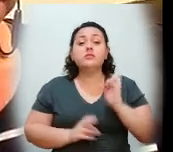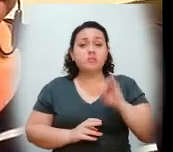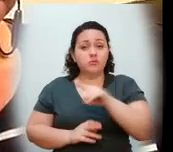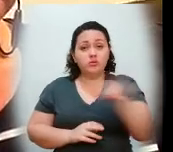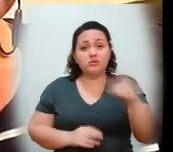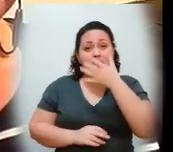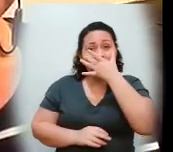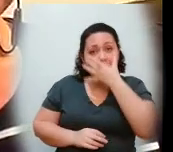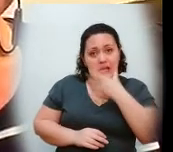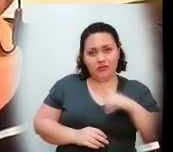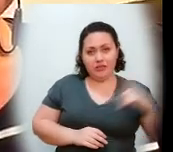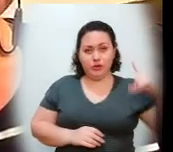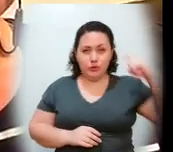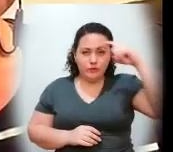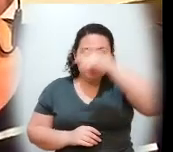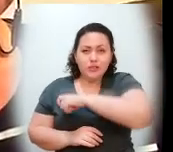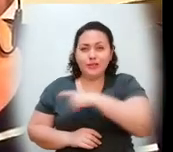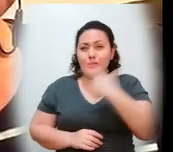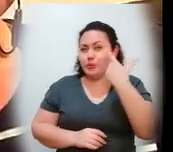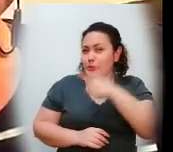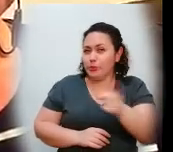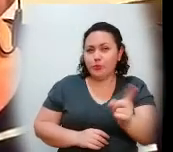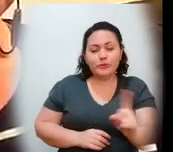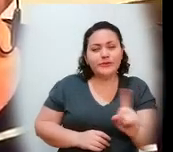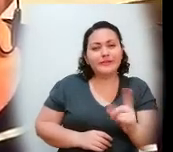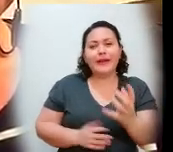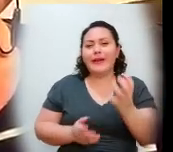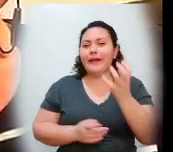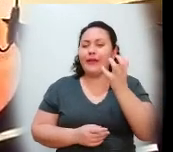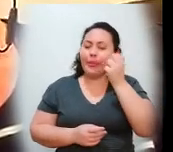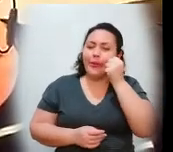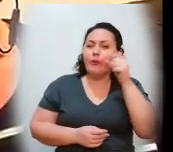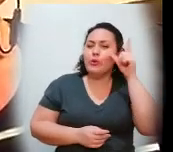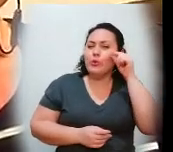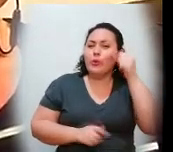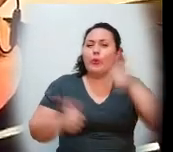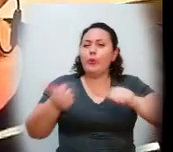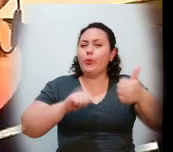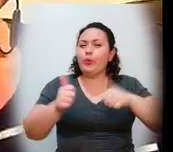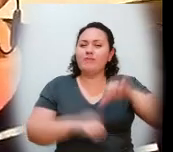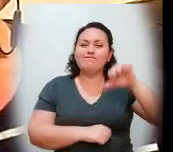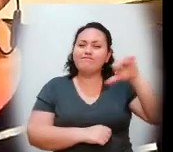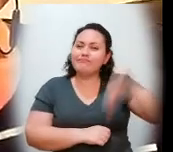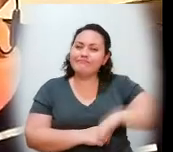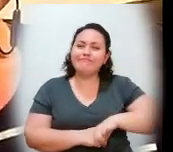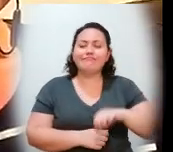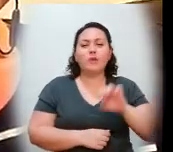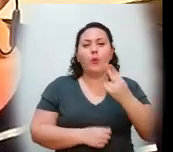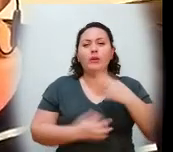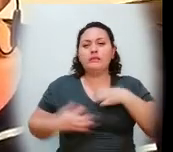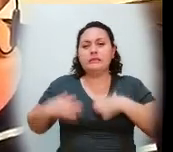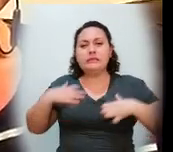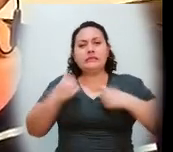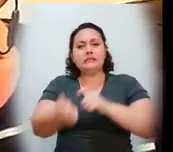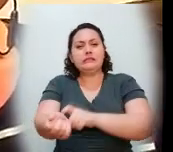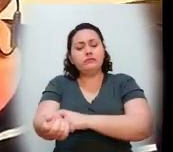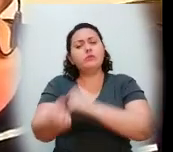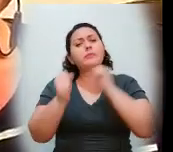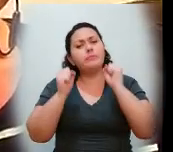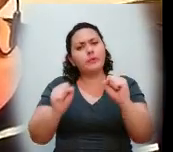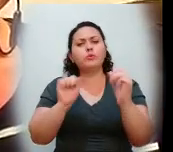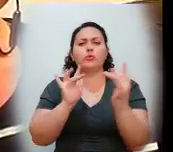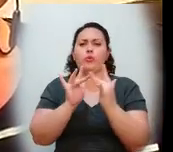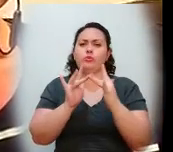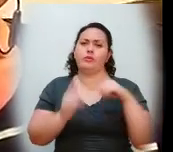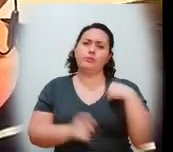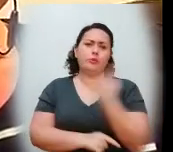para conseguir ter um sono de qualidade ou andar muito angustiado, faça um contato conosco ou no inbox